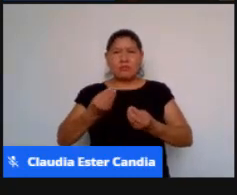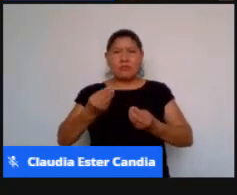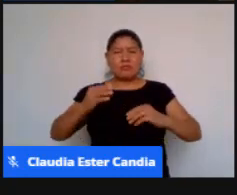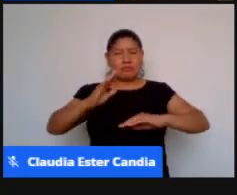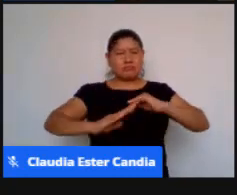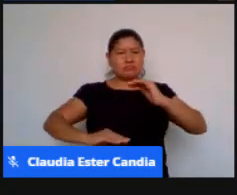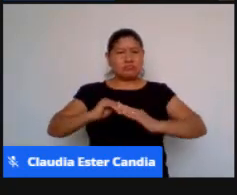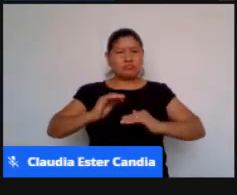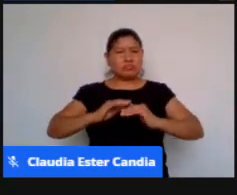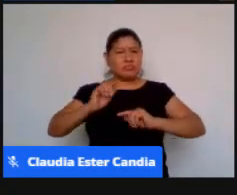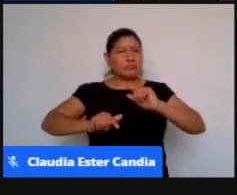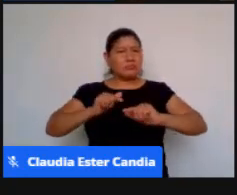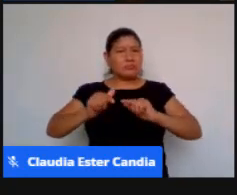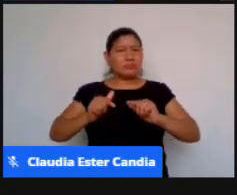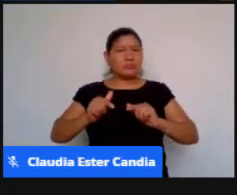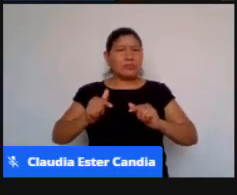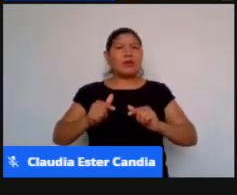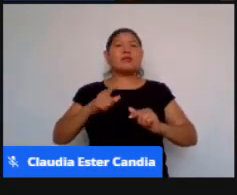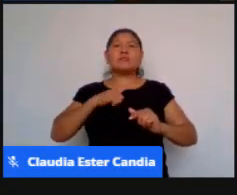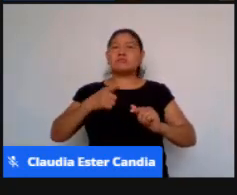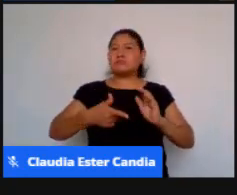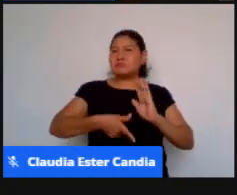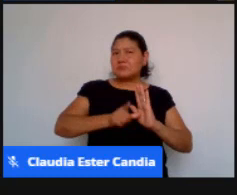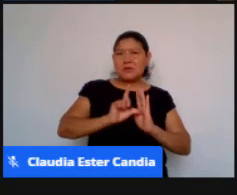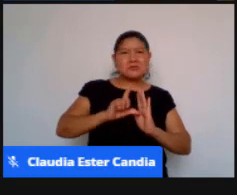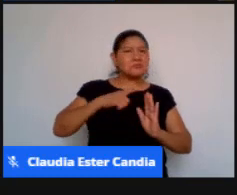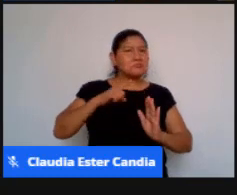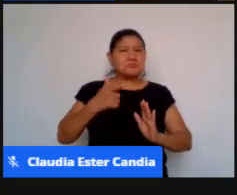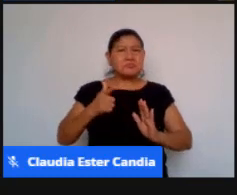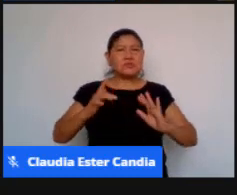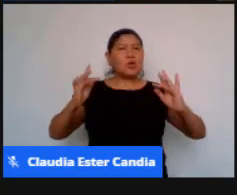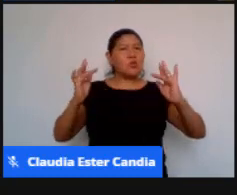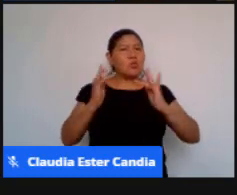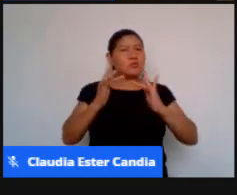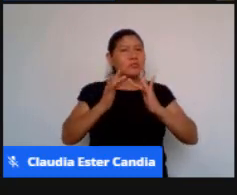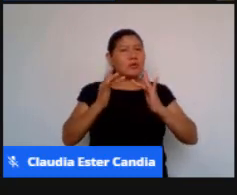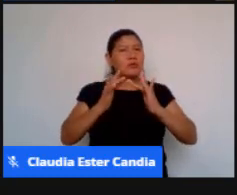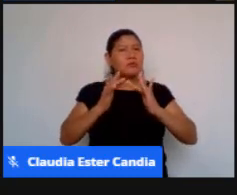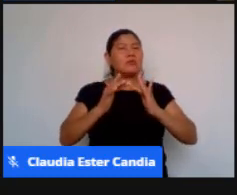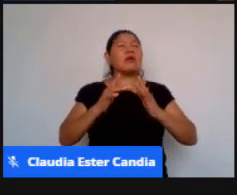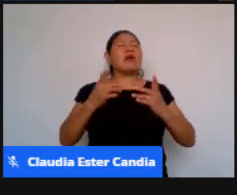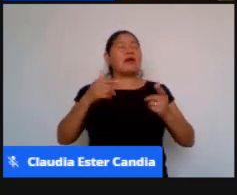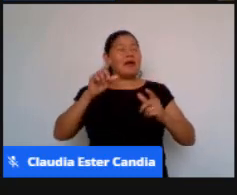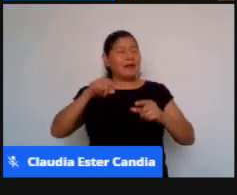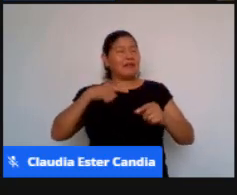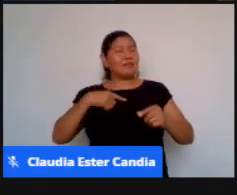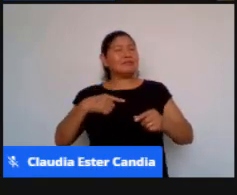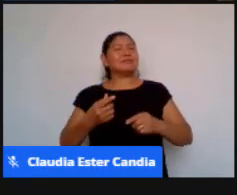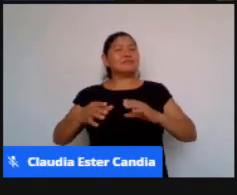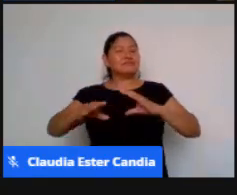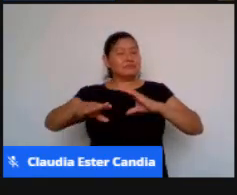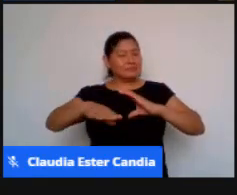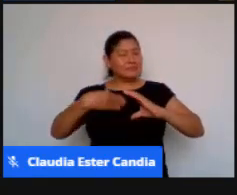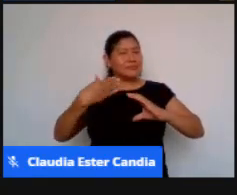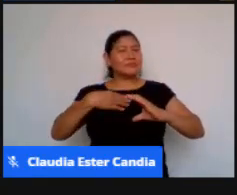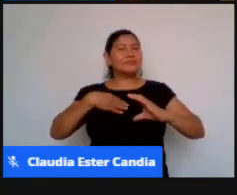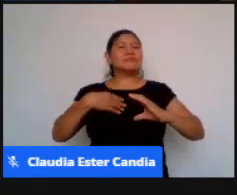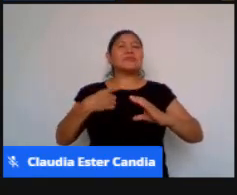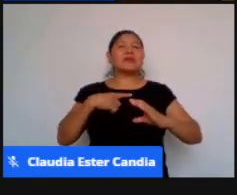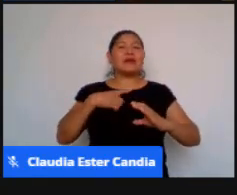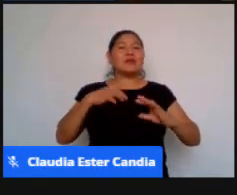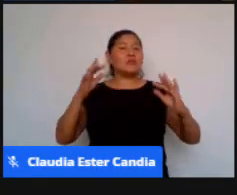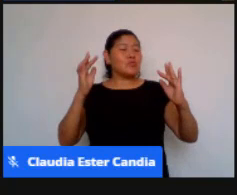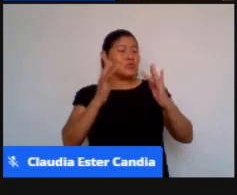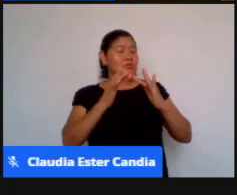esse nosso contato, por gentileza, envie um e-mail, né, falando: oi, sou fulano, trabalho em tal escola, para a gente colocar e inserir